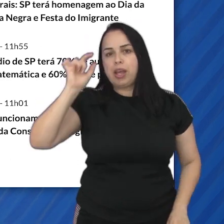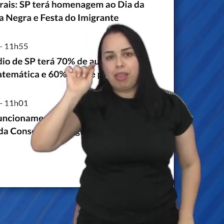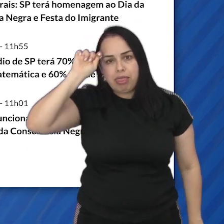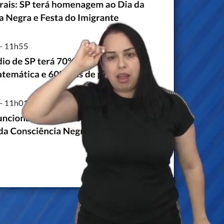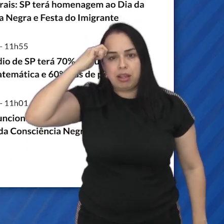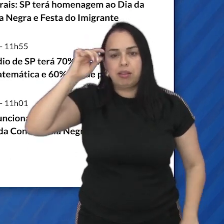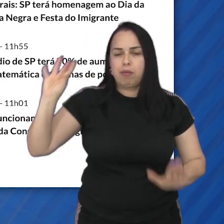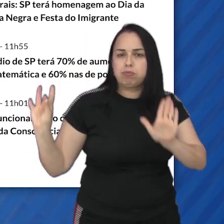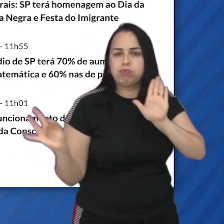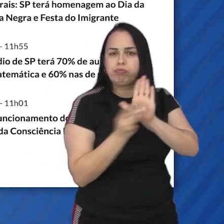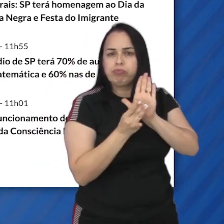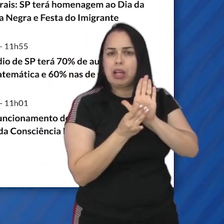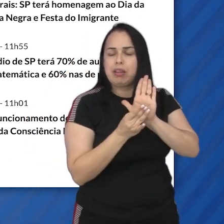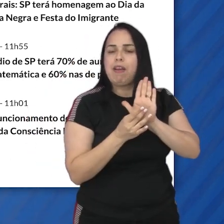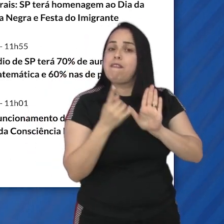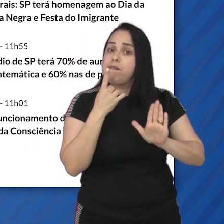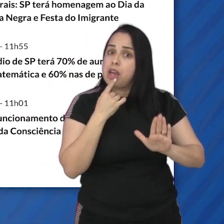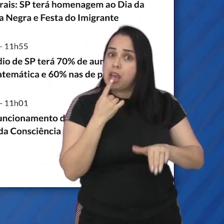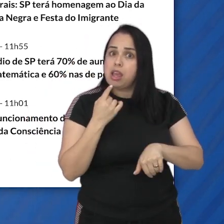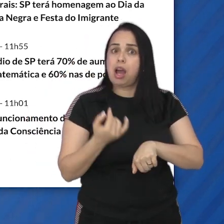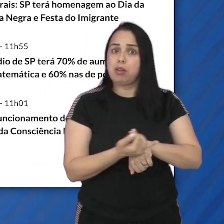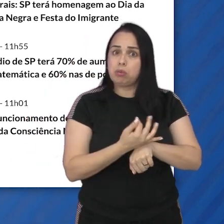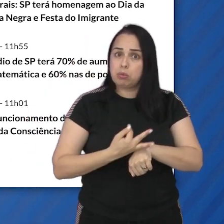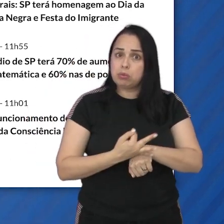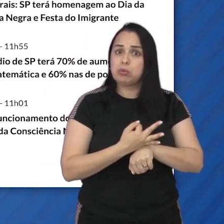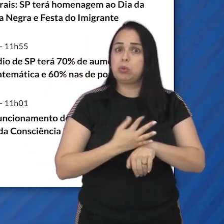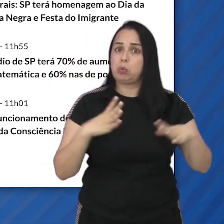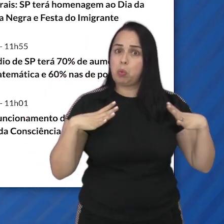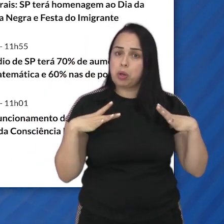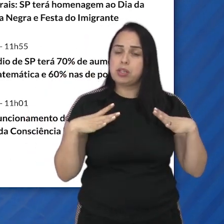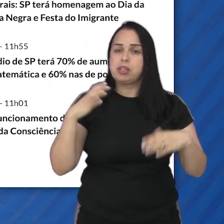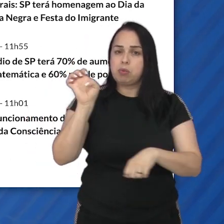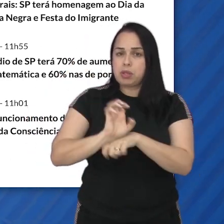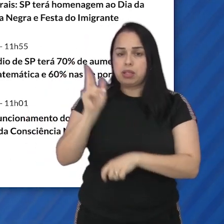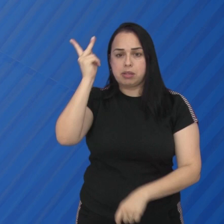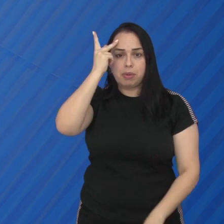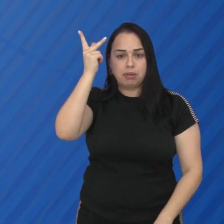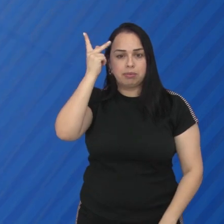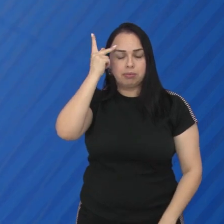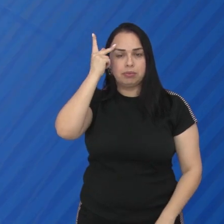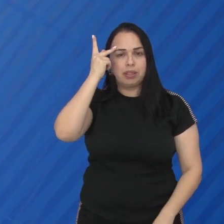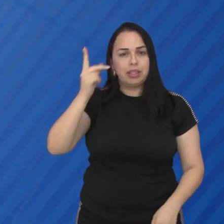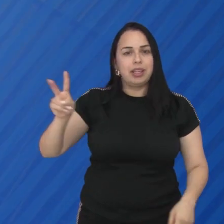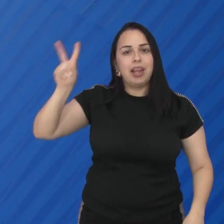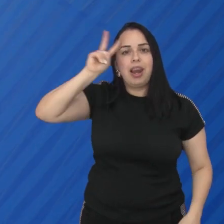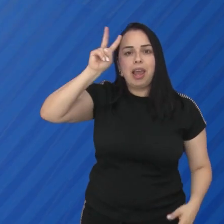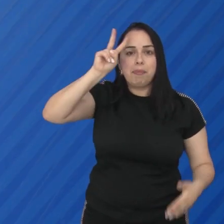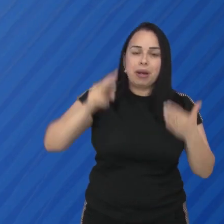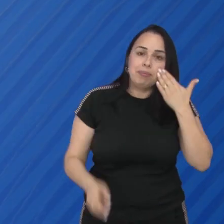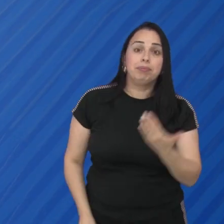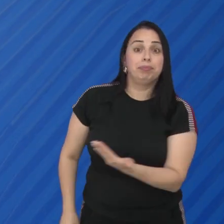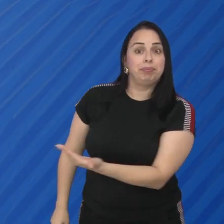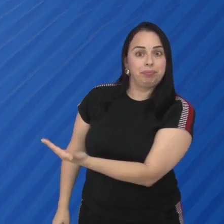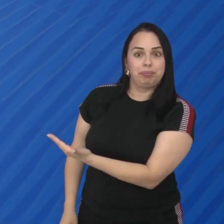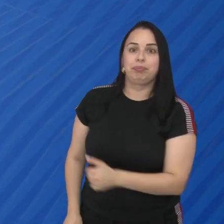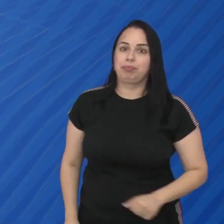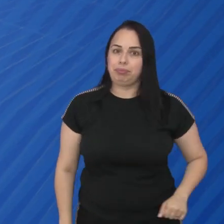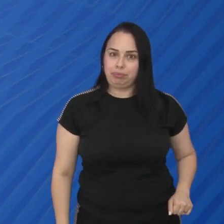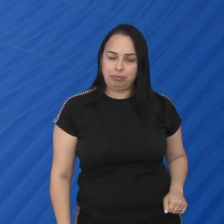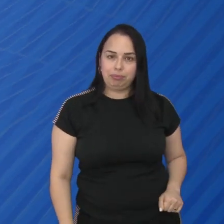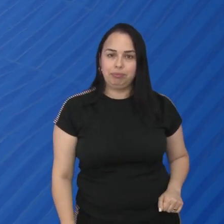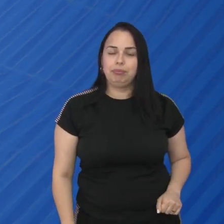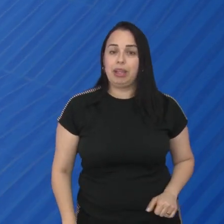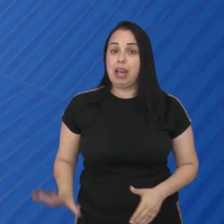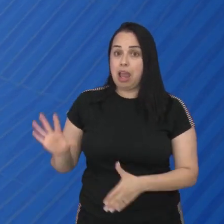foi oficialmente instituído como feriado no estado de São Paulo. A data é uma alusão à morte de Zumbi